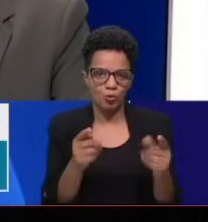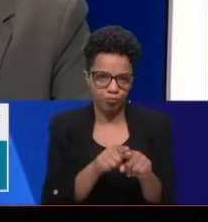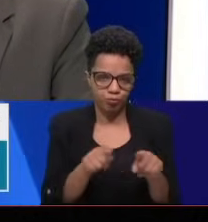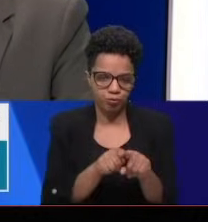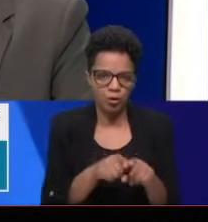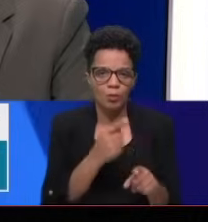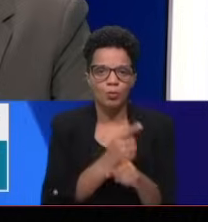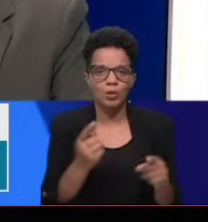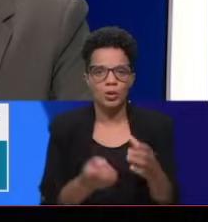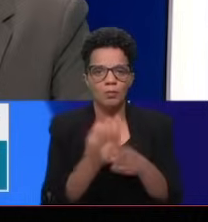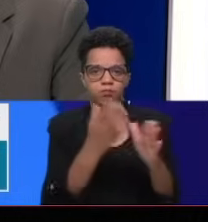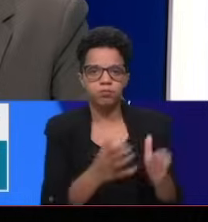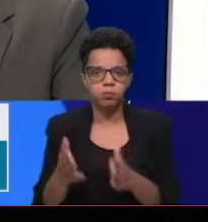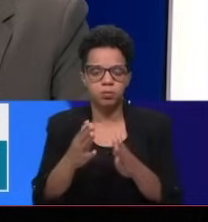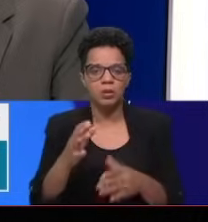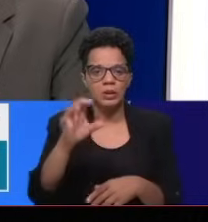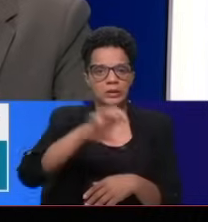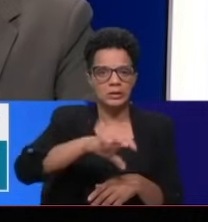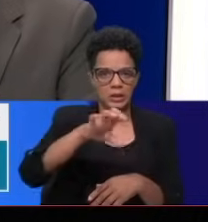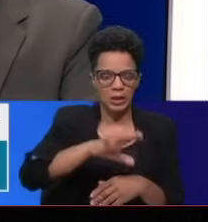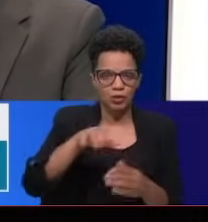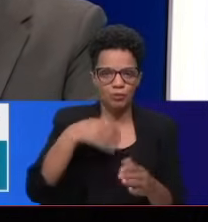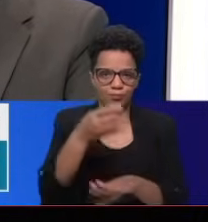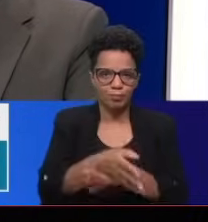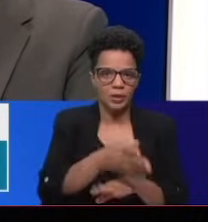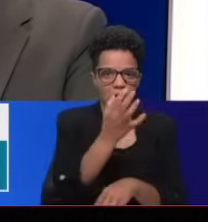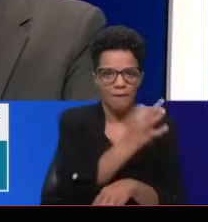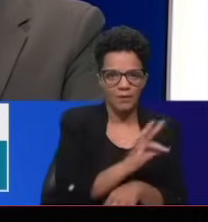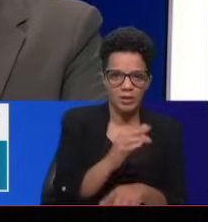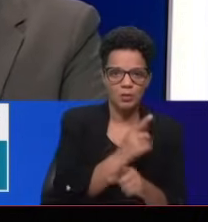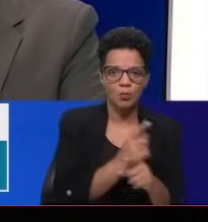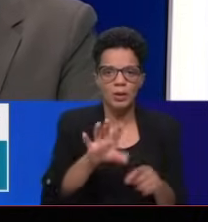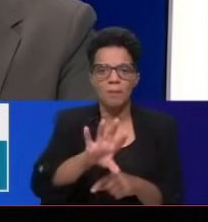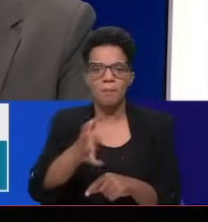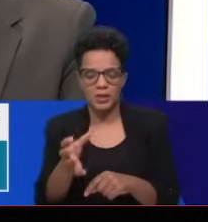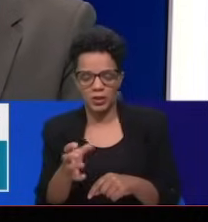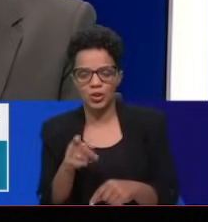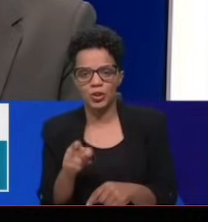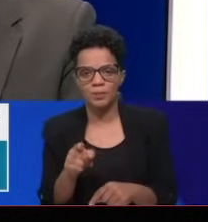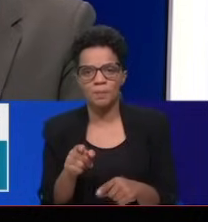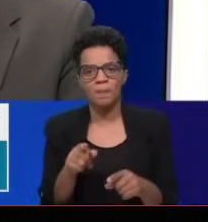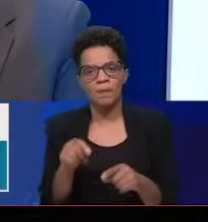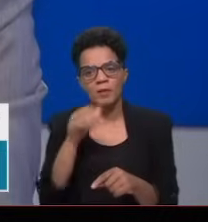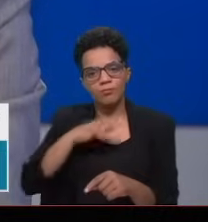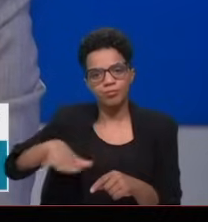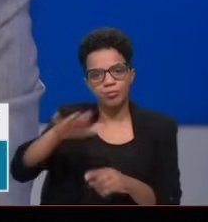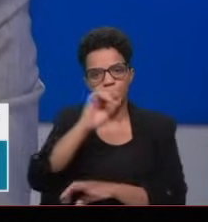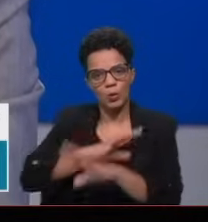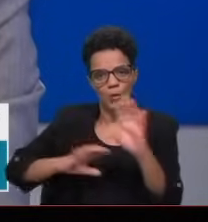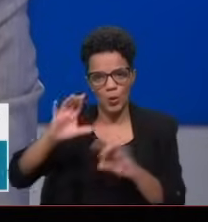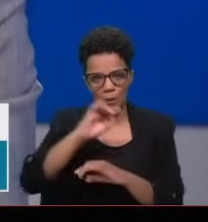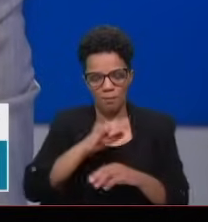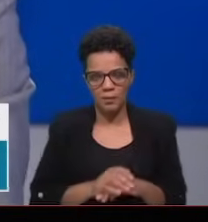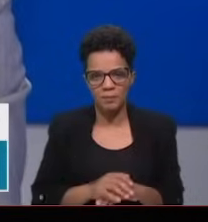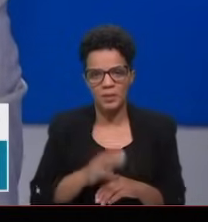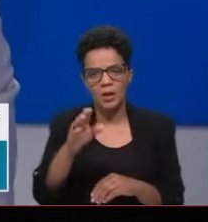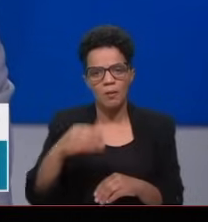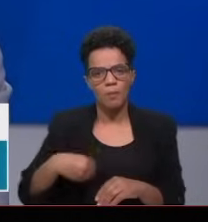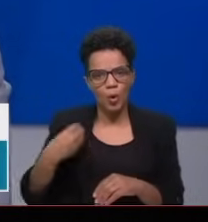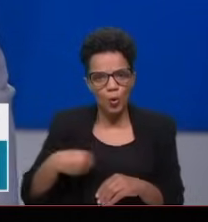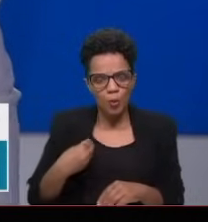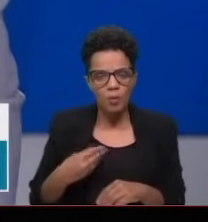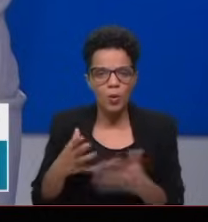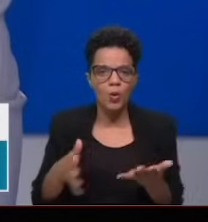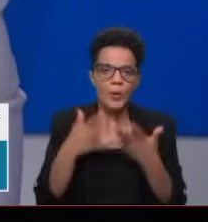celeiro o maior produtor de cereais inclusive é superior à França porque é desde logo também o país o passa a ser com o maior território na Europa isto preocupa ou